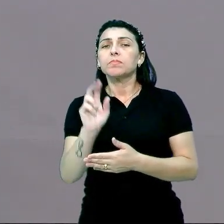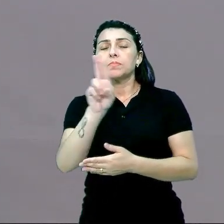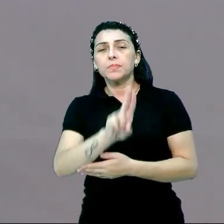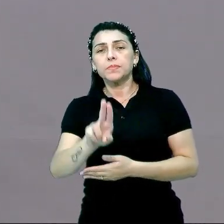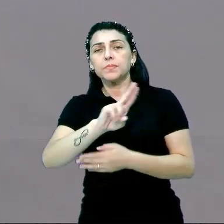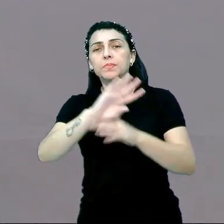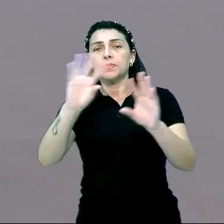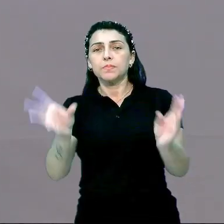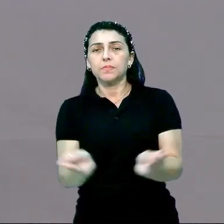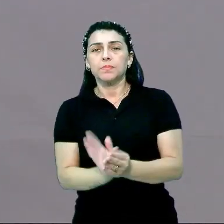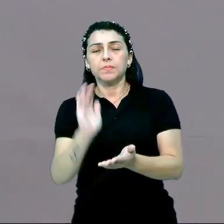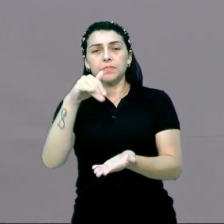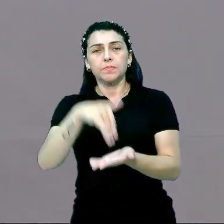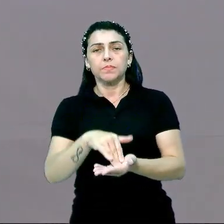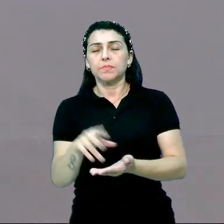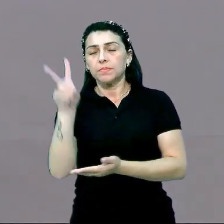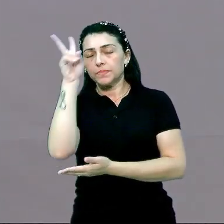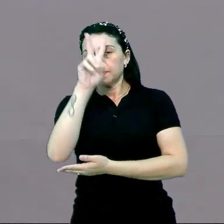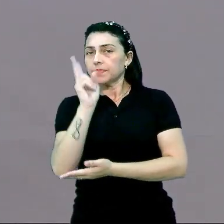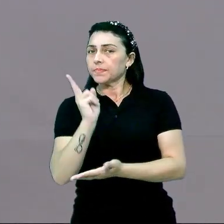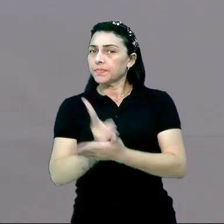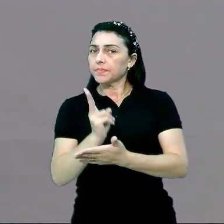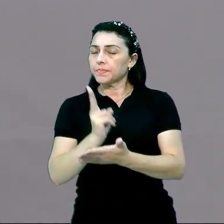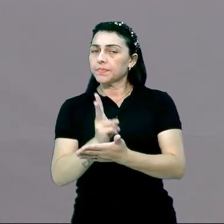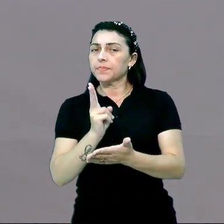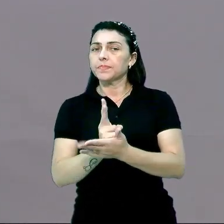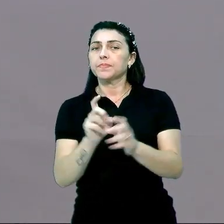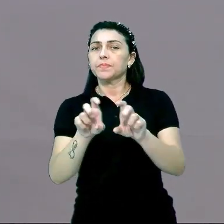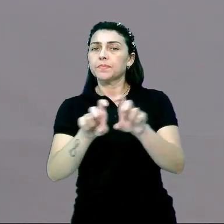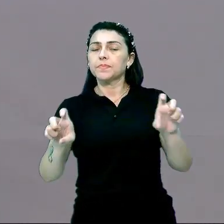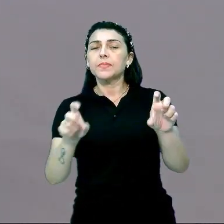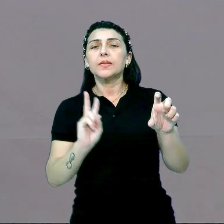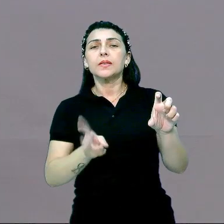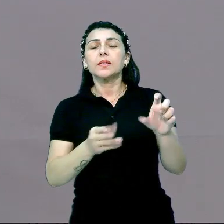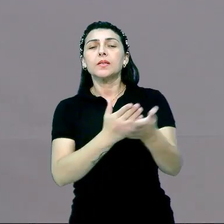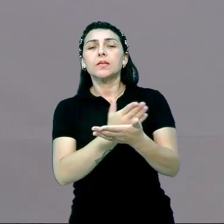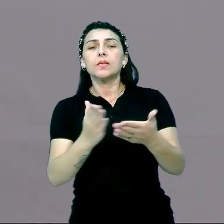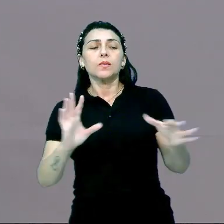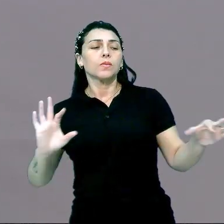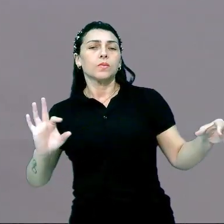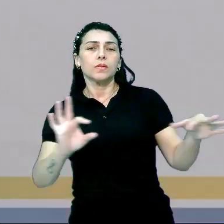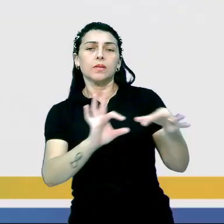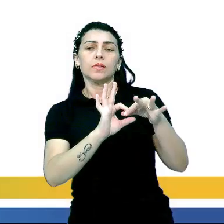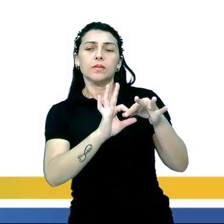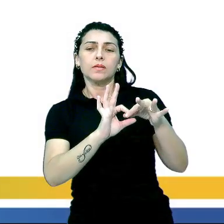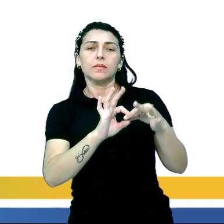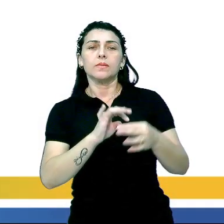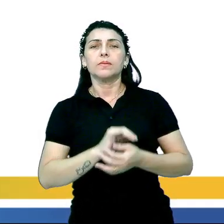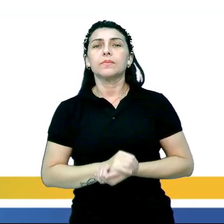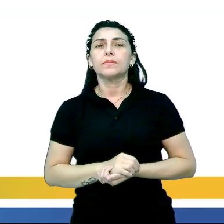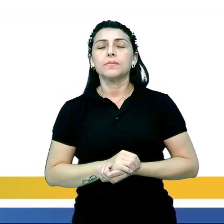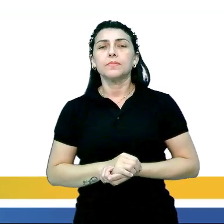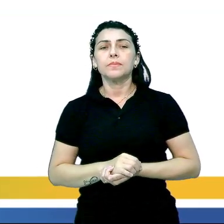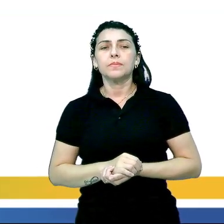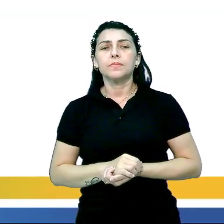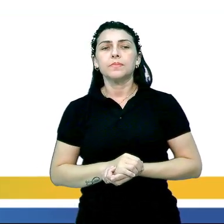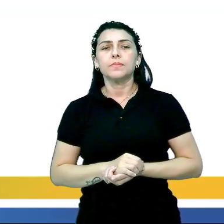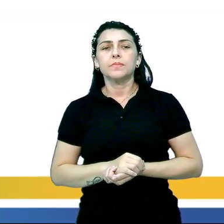conclusão. Lembrando sempre que o parágrafo de conclusão, ele sempre inicia com um conectivo. Então, vamos